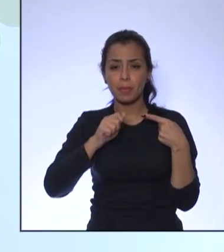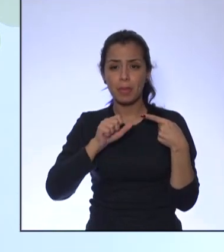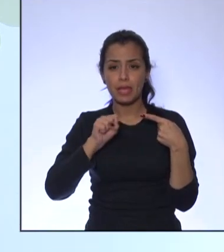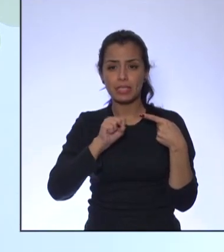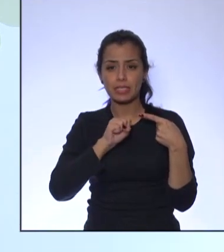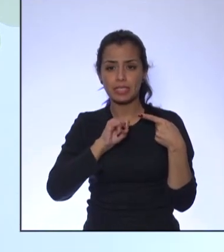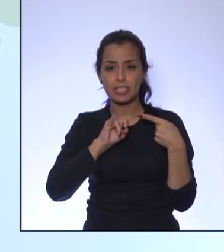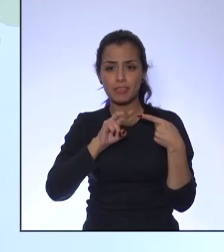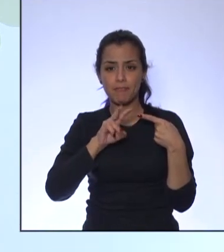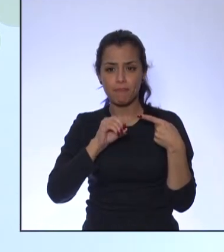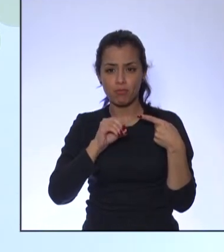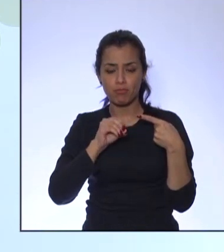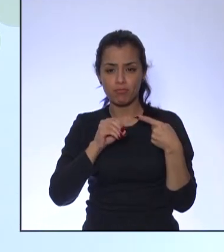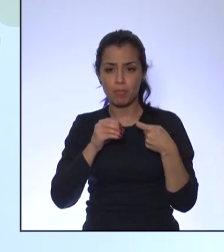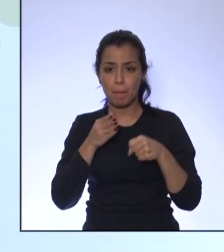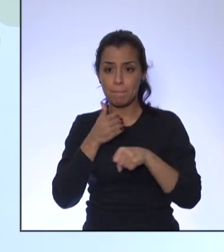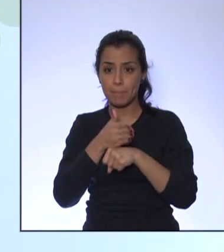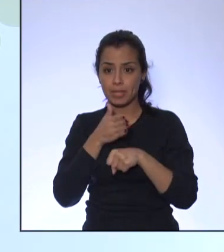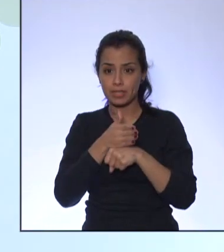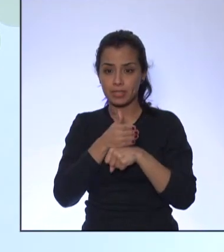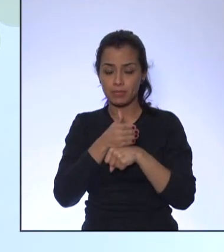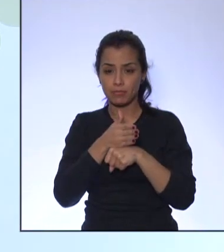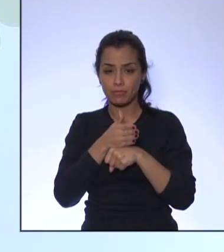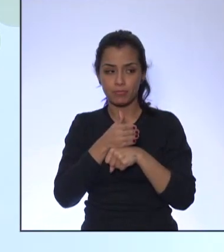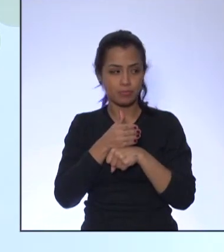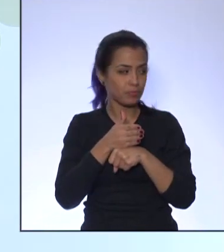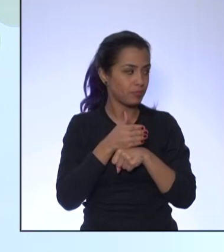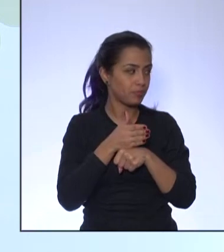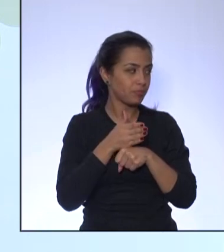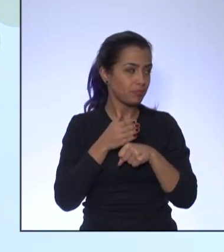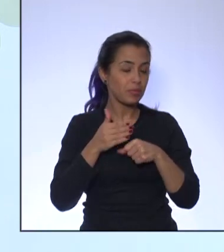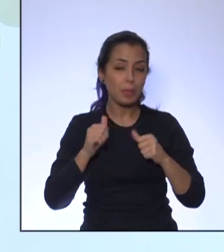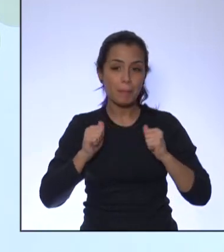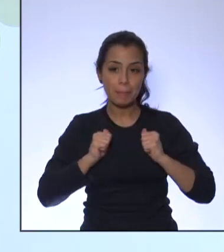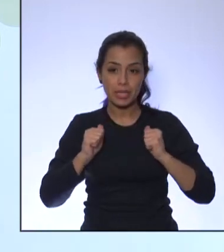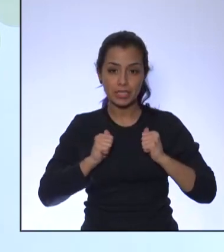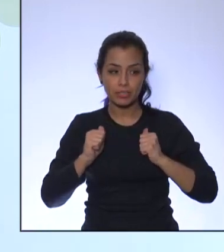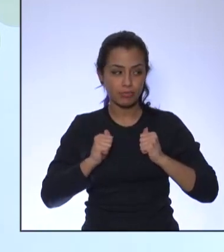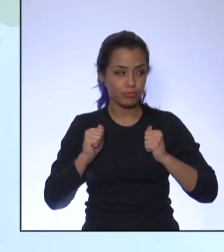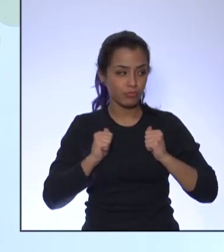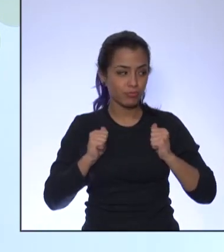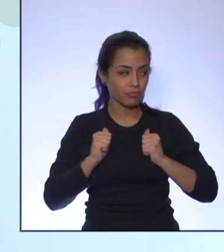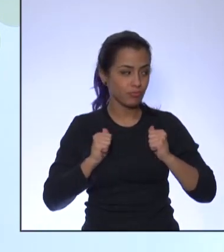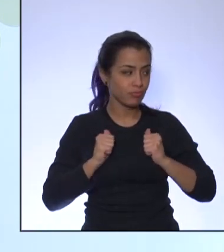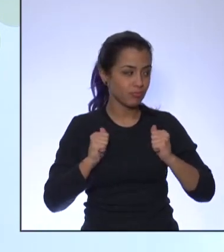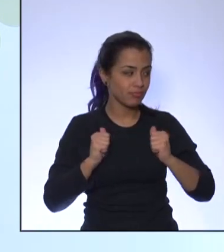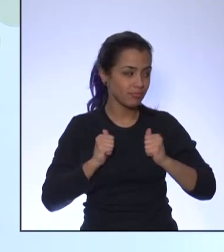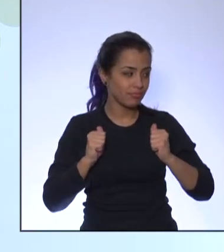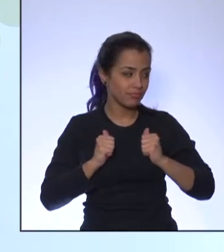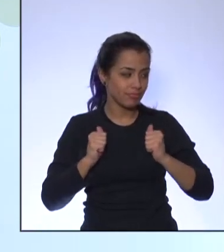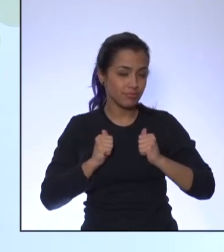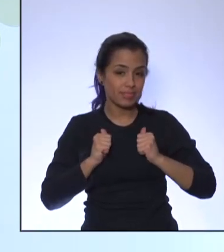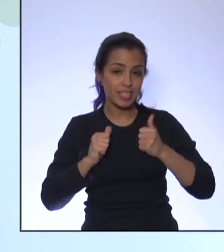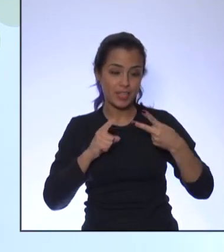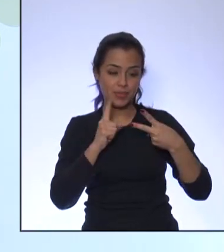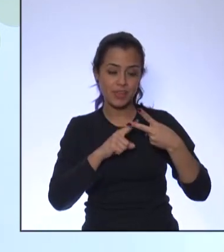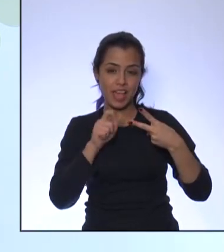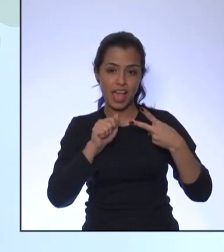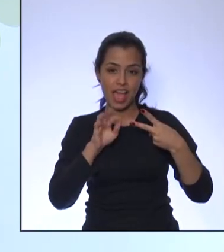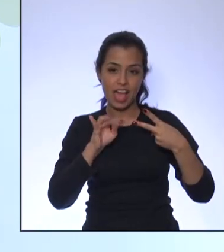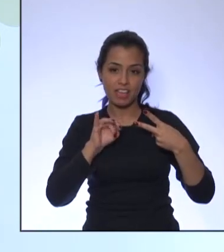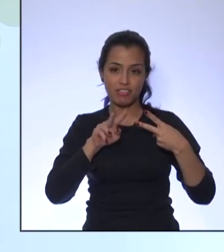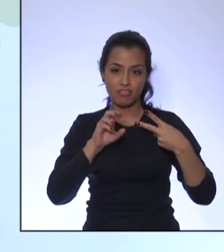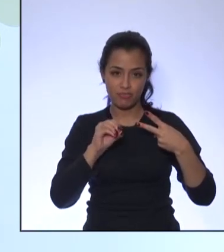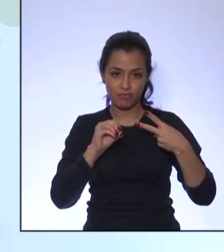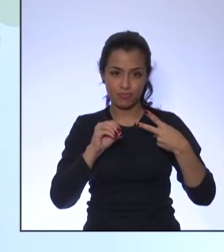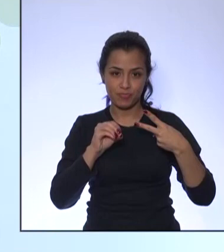passivo. E o segundo transporte é o transporte ativo, tá bom? Passivo, vale lembrar que ela não tem